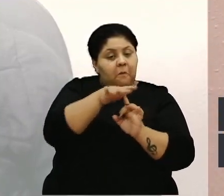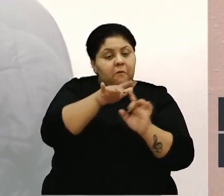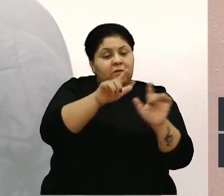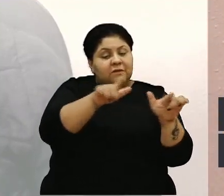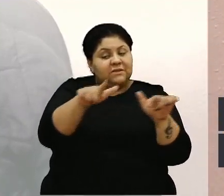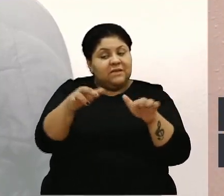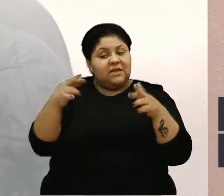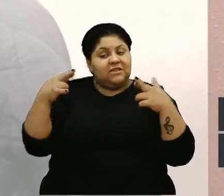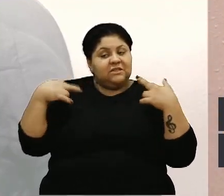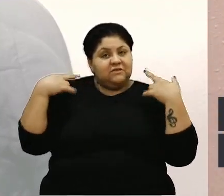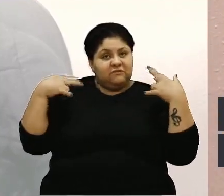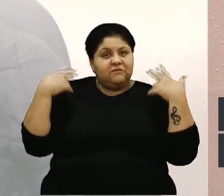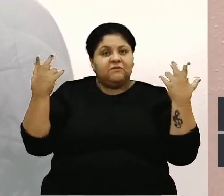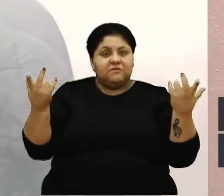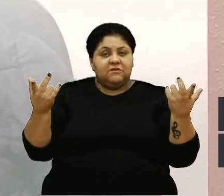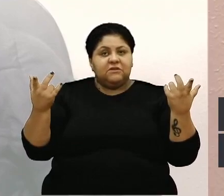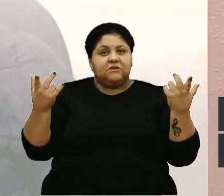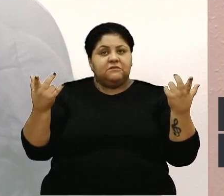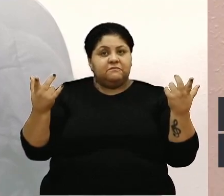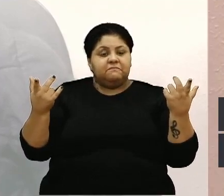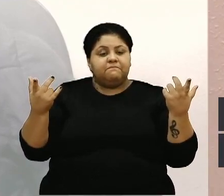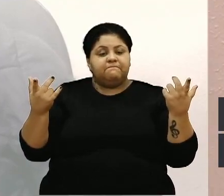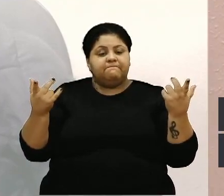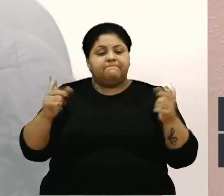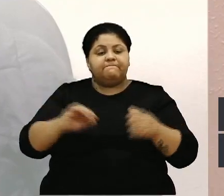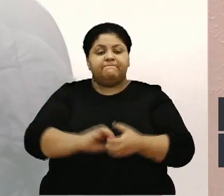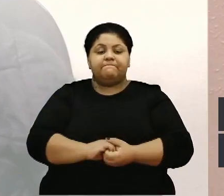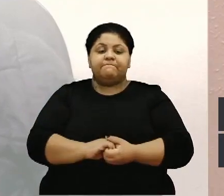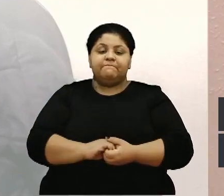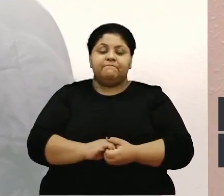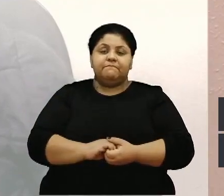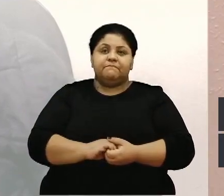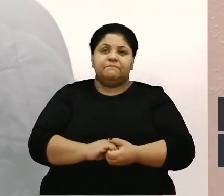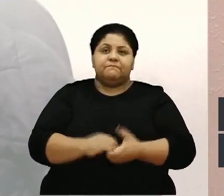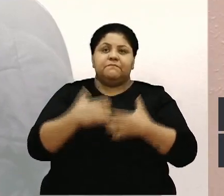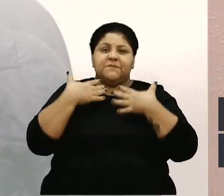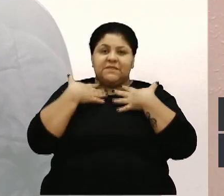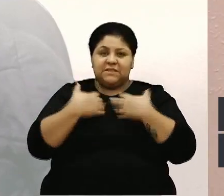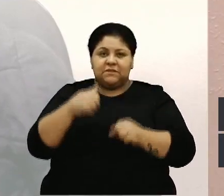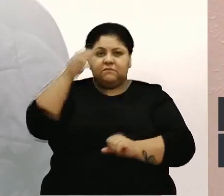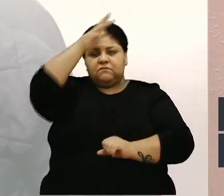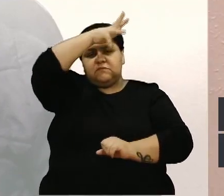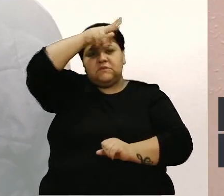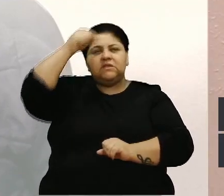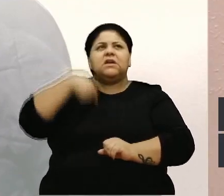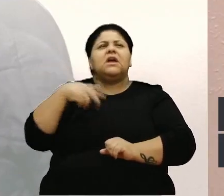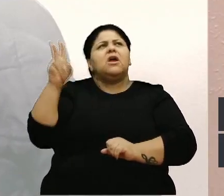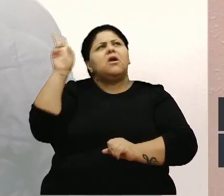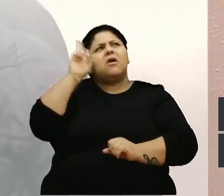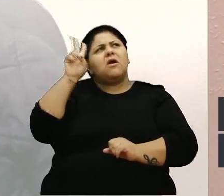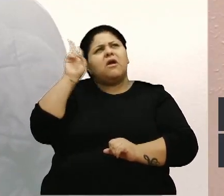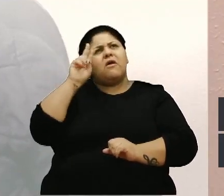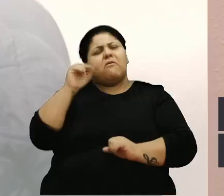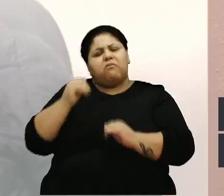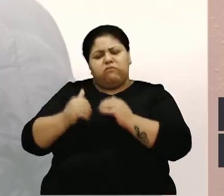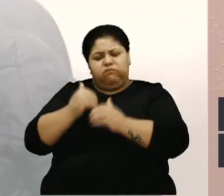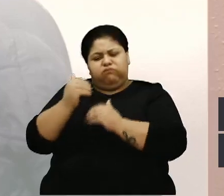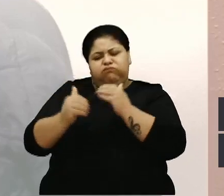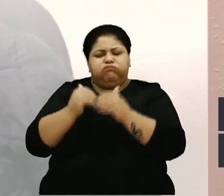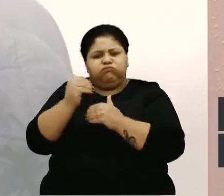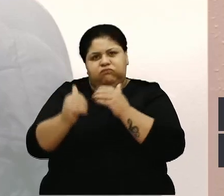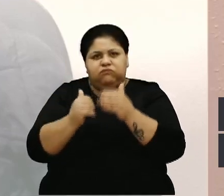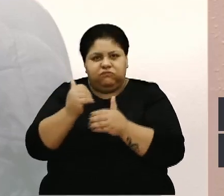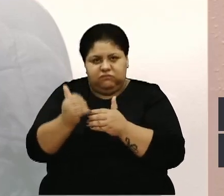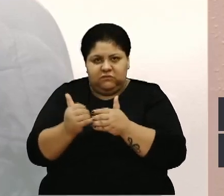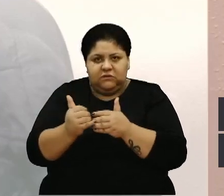lazer, fortalecimento dessas praças. E as secretarias do município, e eu me lembro que esse processo de envolvimento das